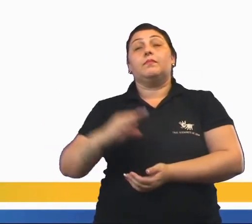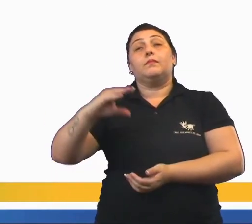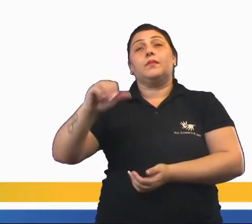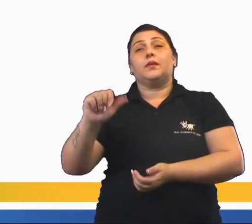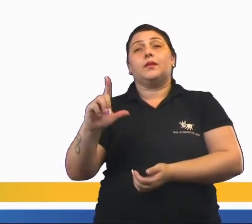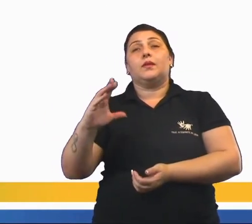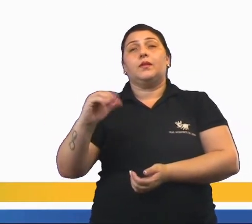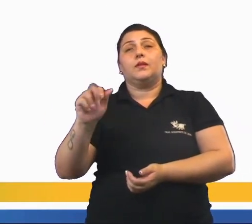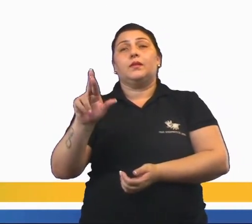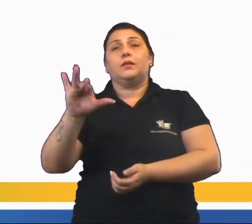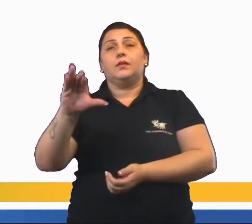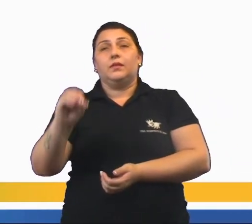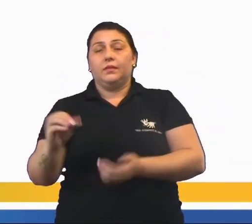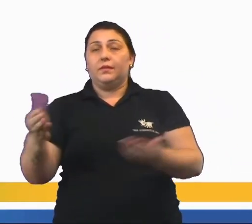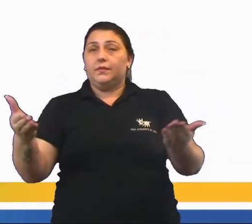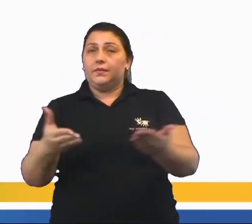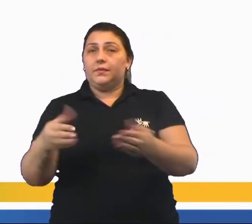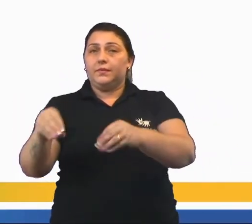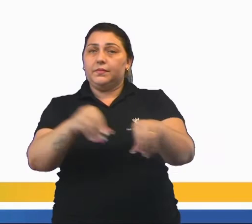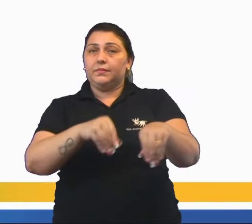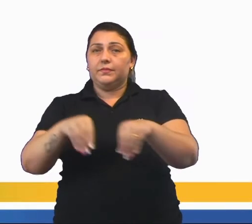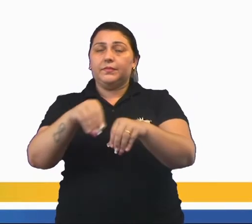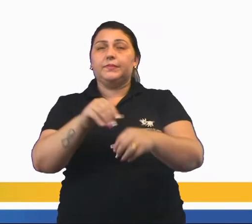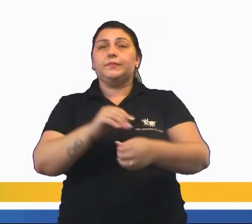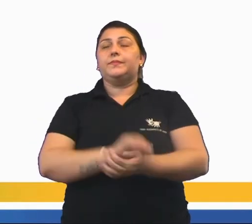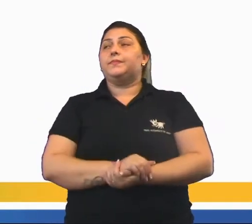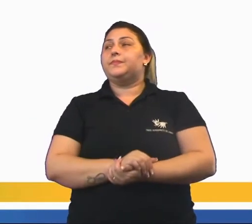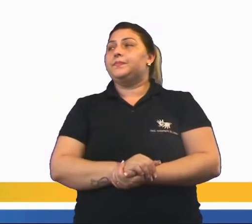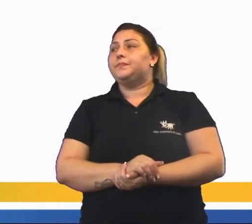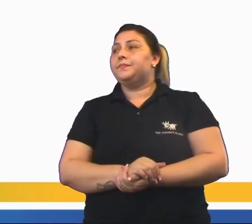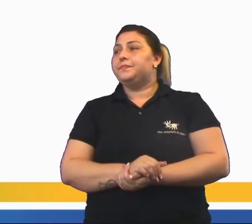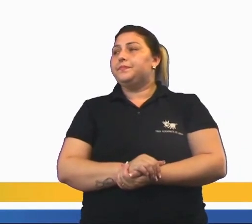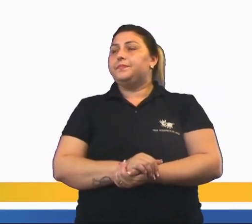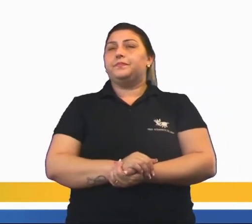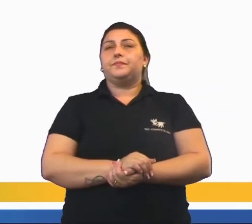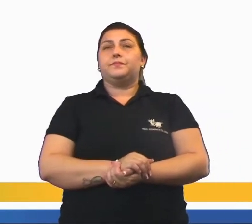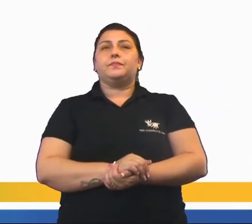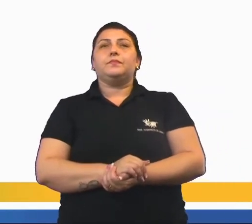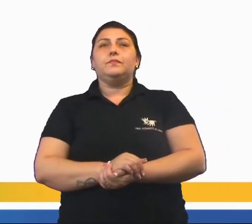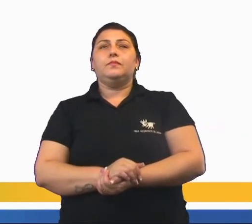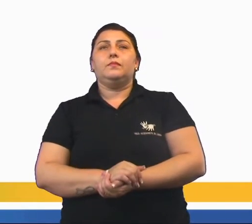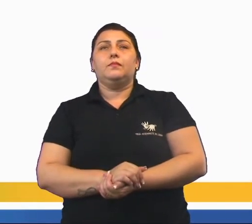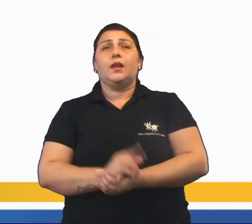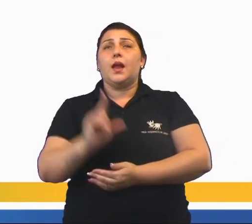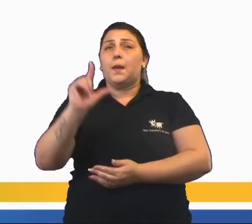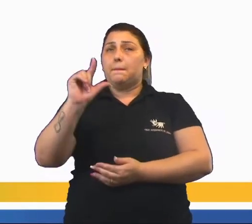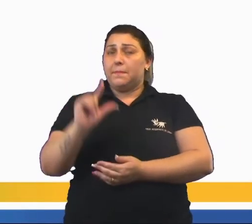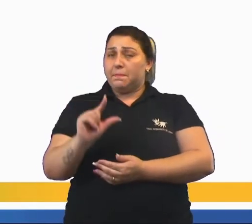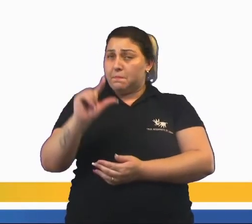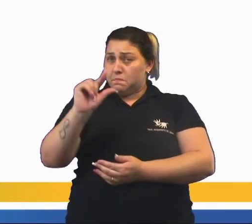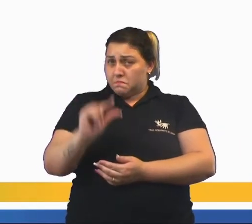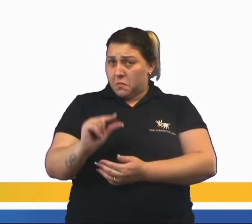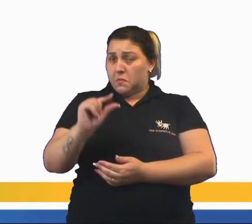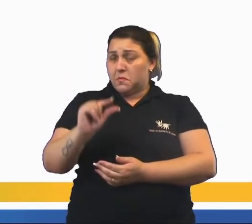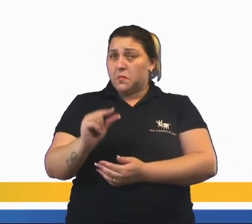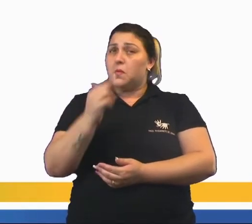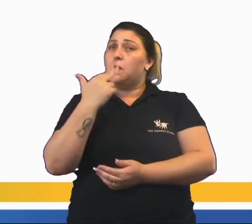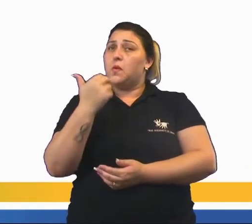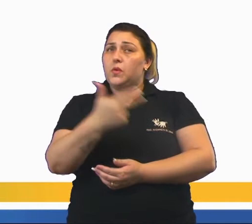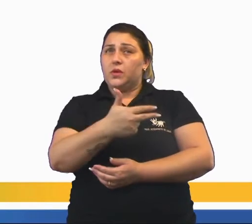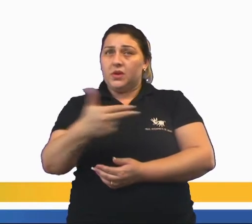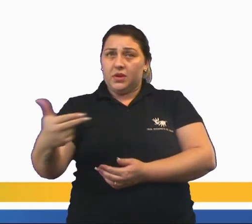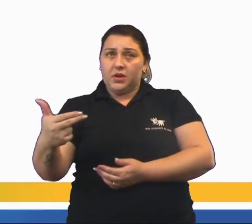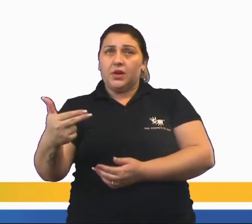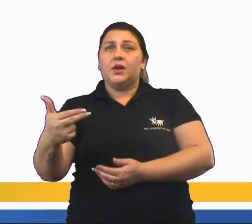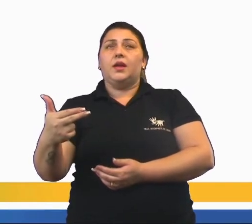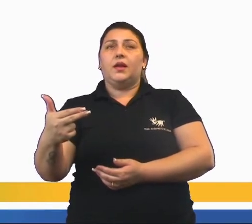E agora nós vamos conhecer sobre o solo calcário. O solo calcário, com pouco